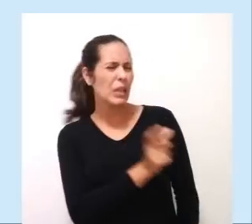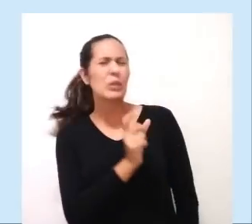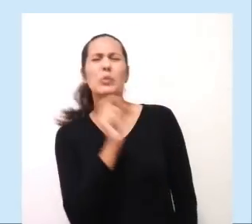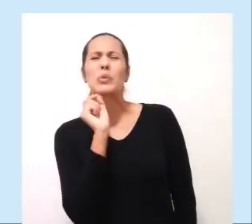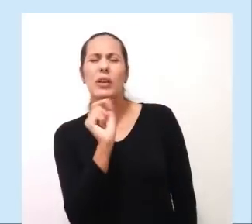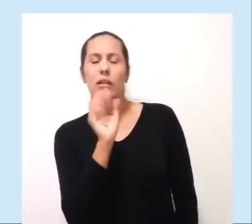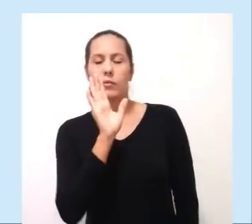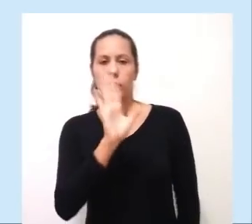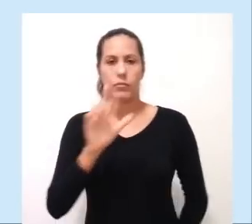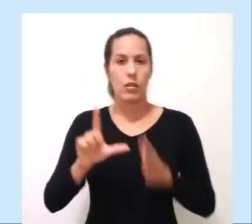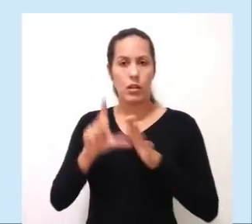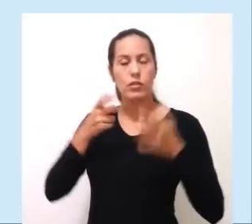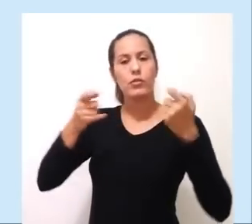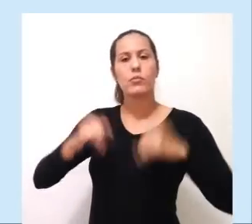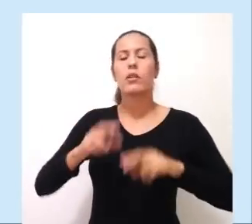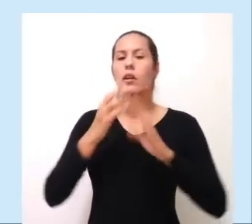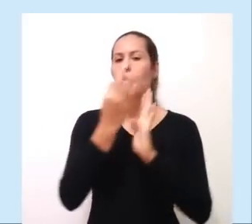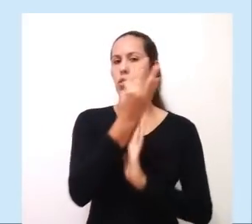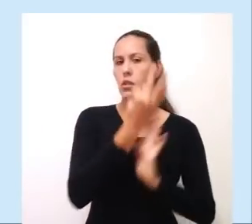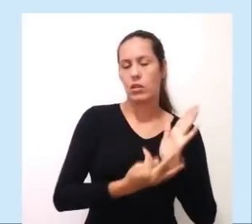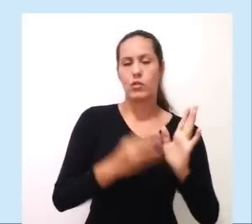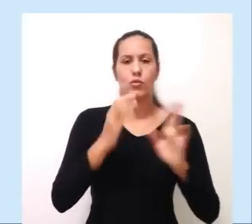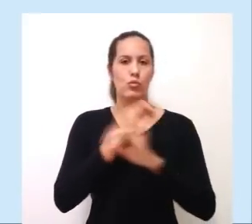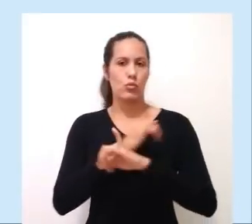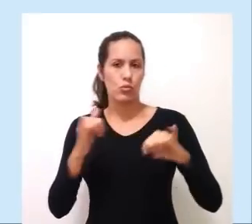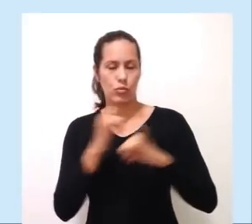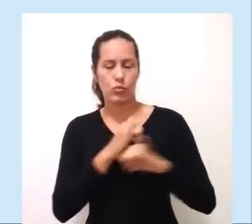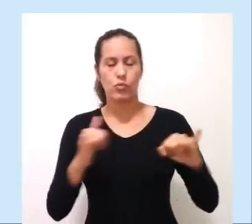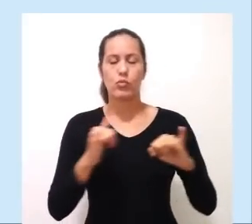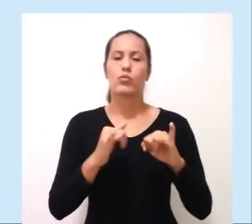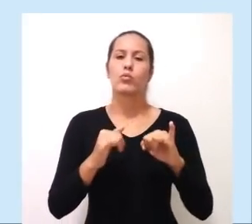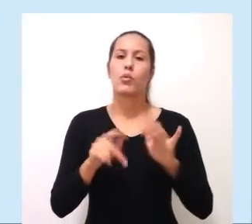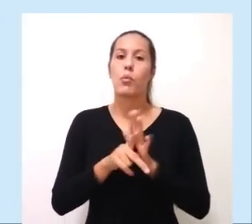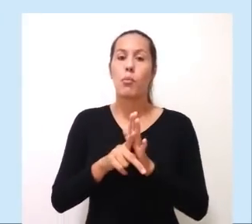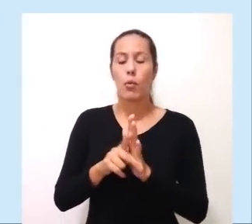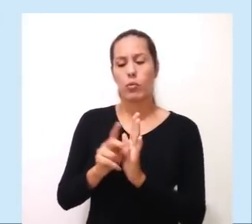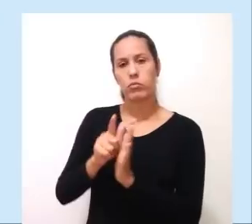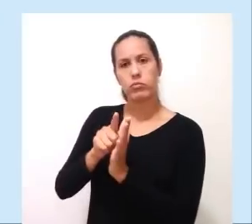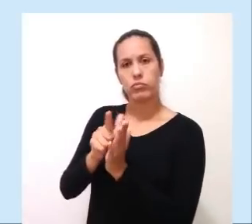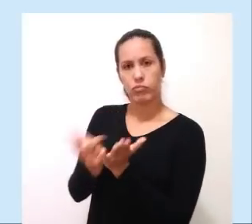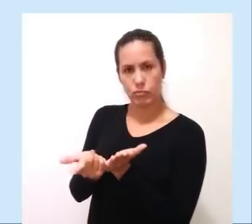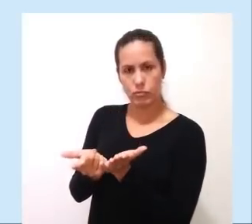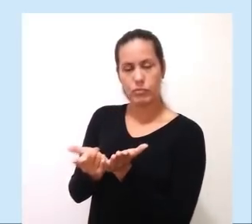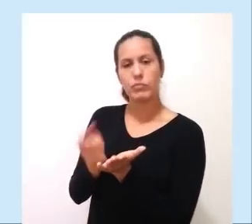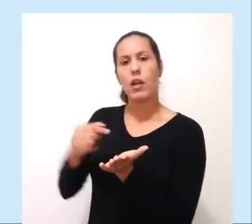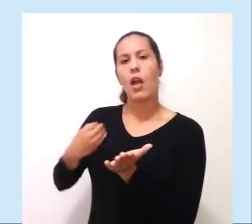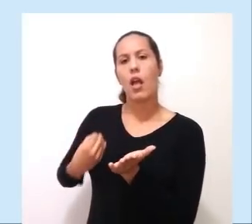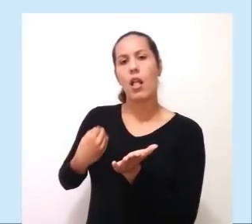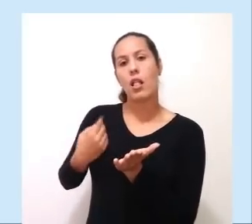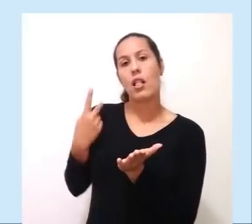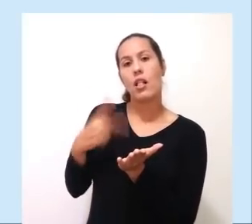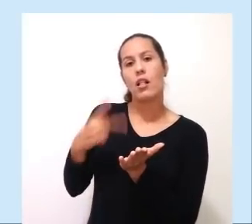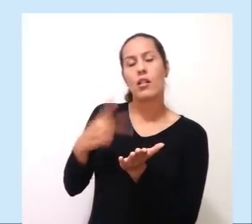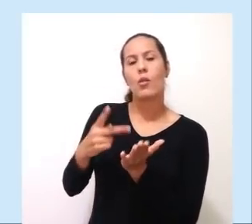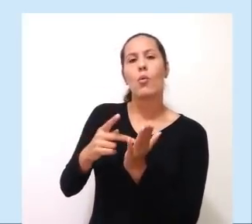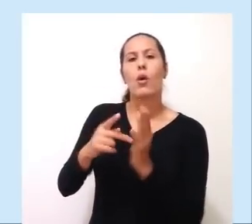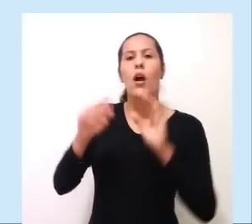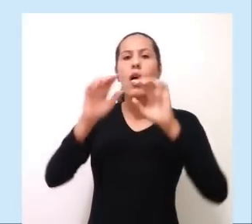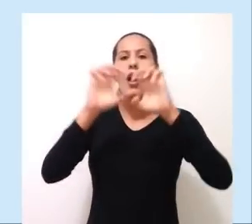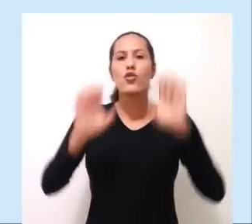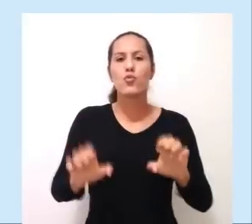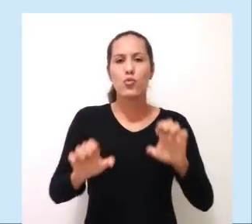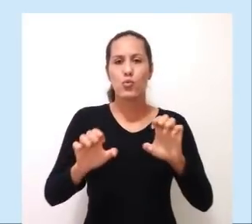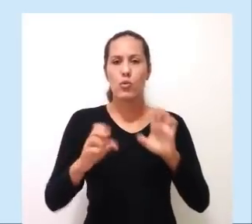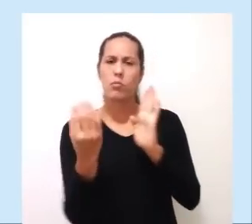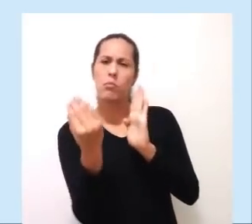que eu acabei de falar que o texto, a notícia, o texto jornalístico, ele segue sua estrutura. E